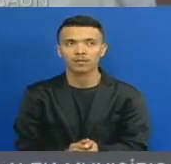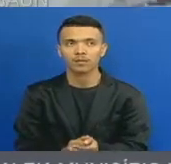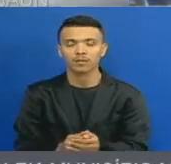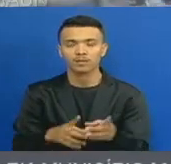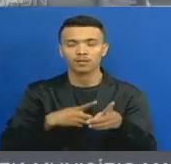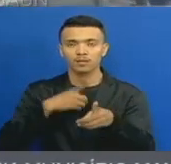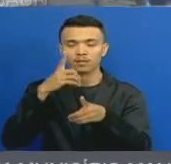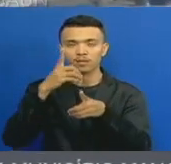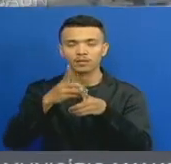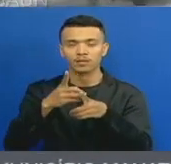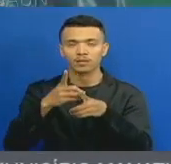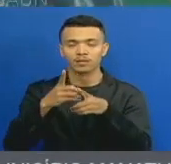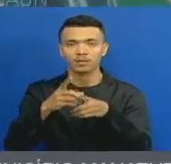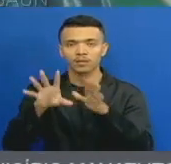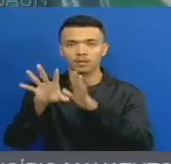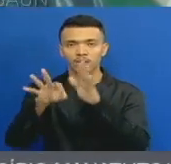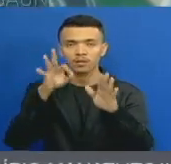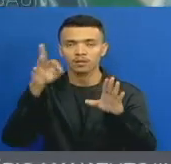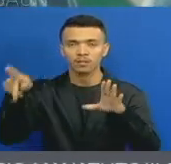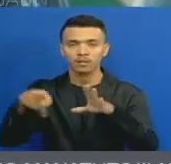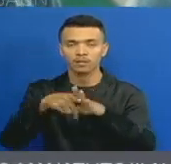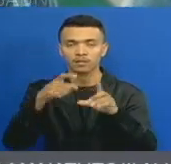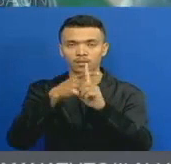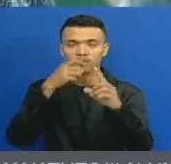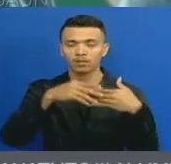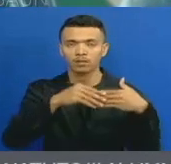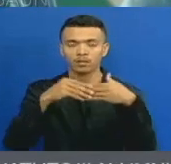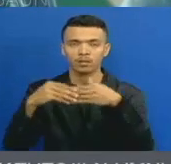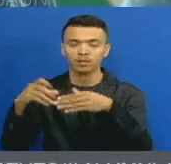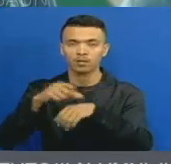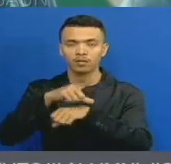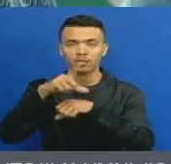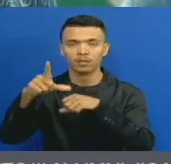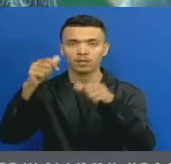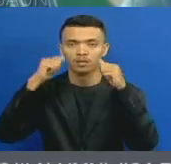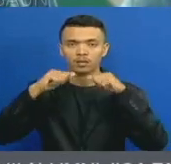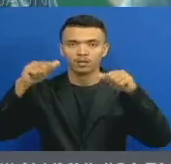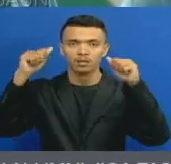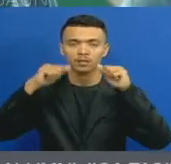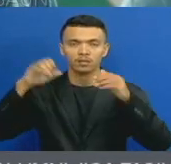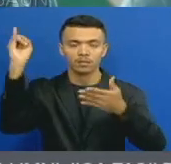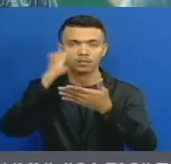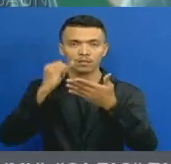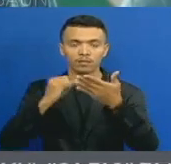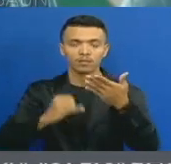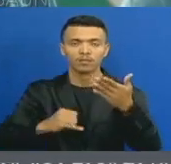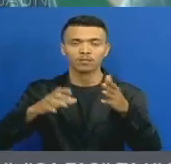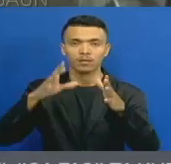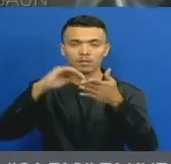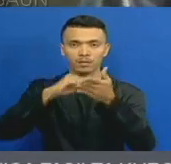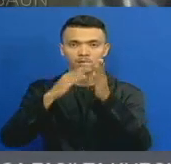direito conexo, né? E também participa o auxílio de dança local, banda artista, pintura, Lianain,